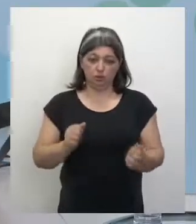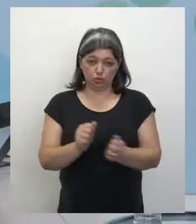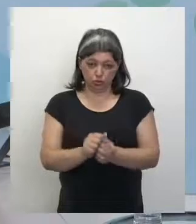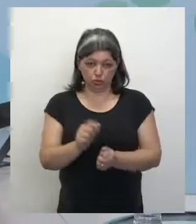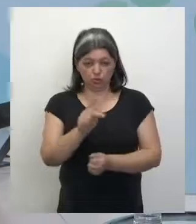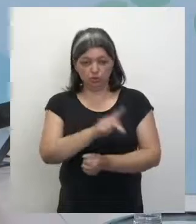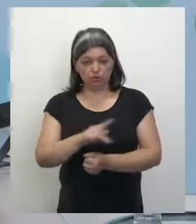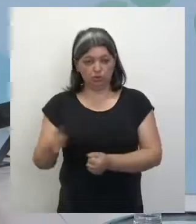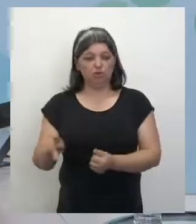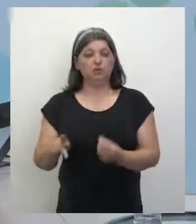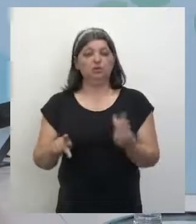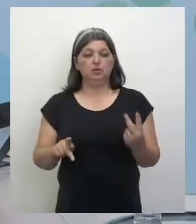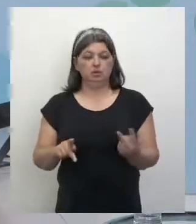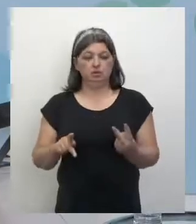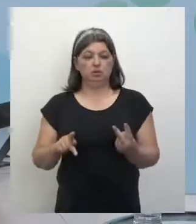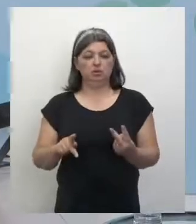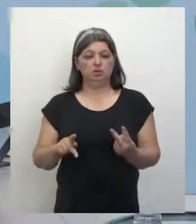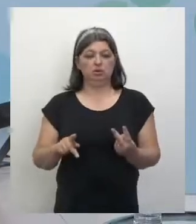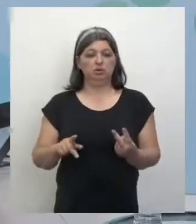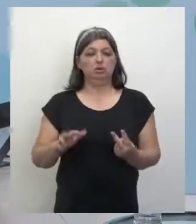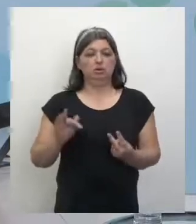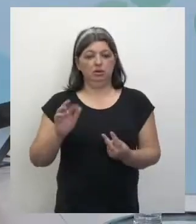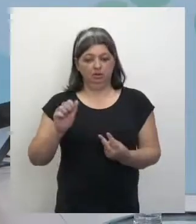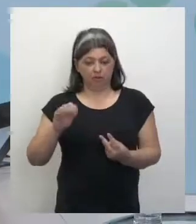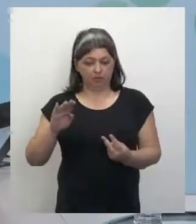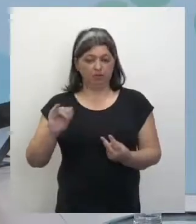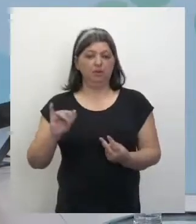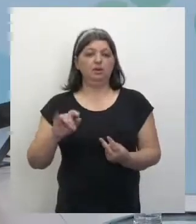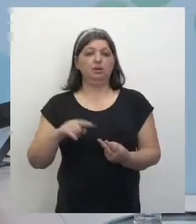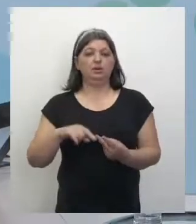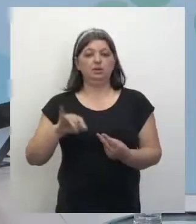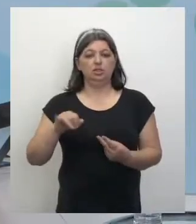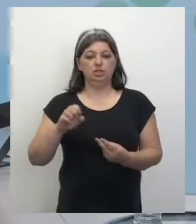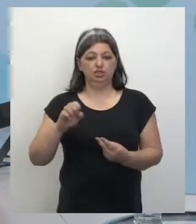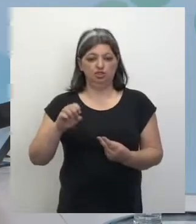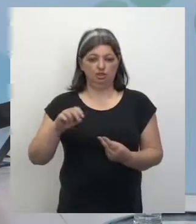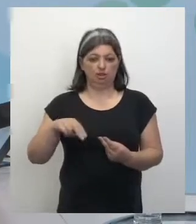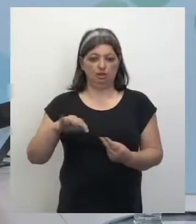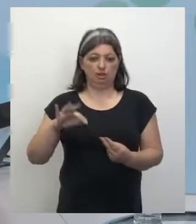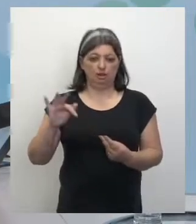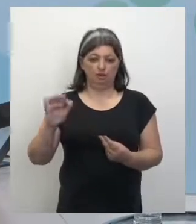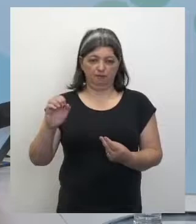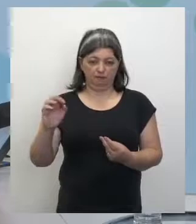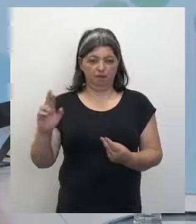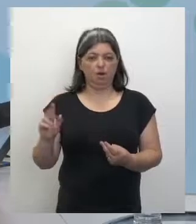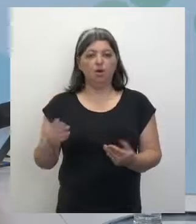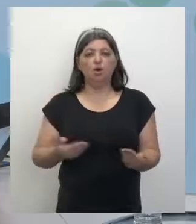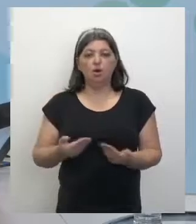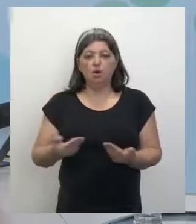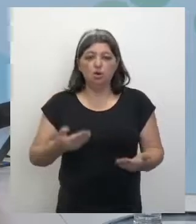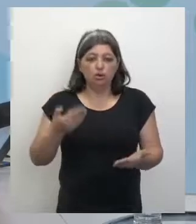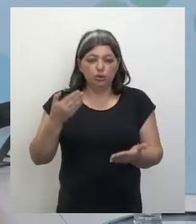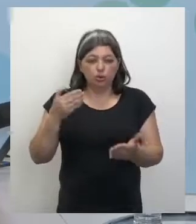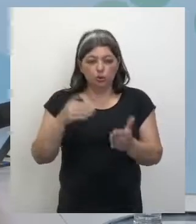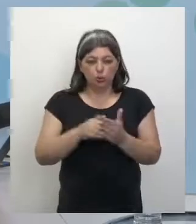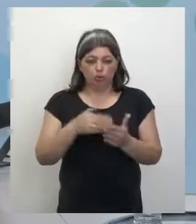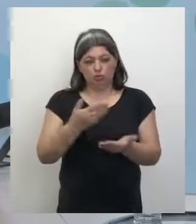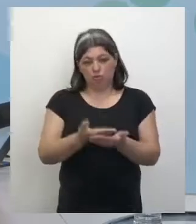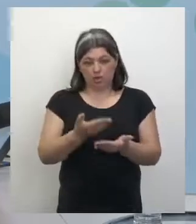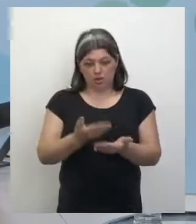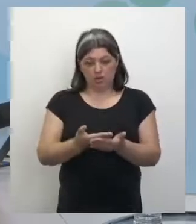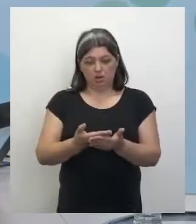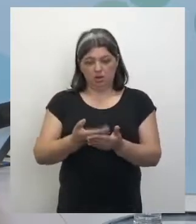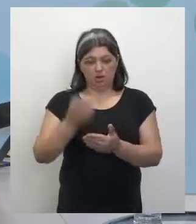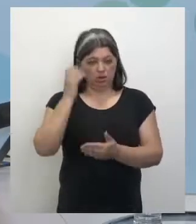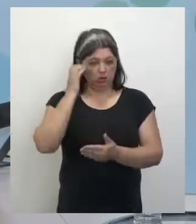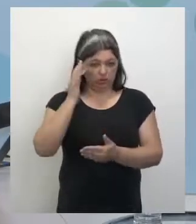e Fabi, atuando na disciplina de sociologia. Então, hoje é a nossa última aula de filosofia comigo aqui, tá bom?